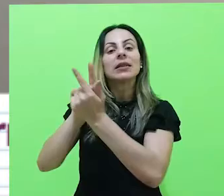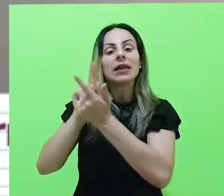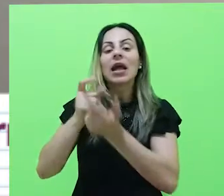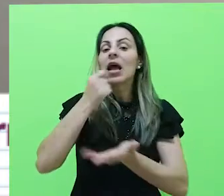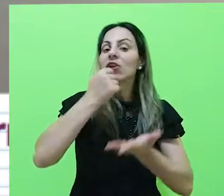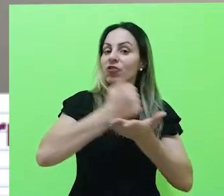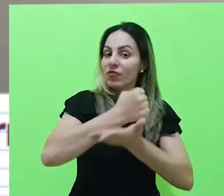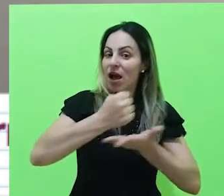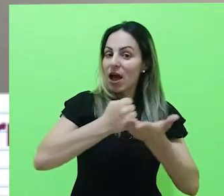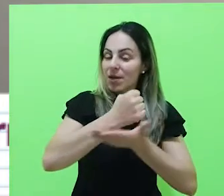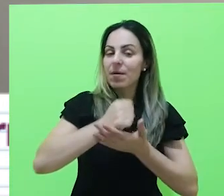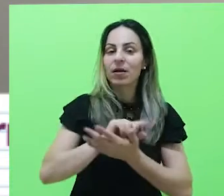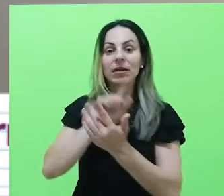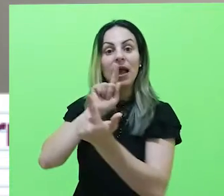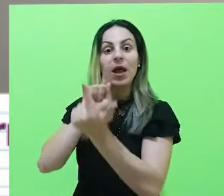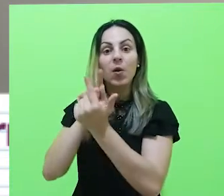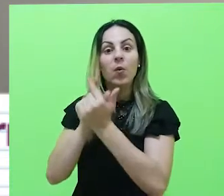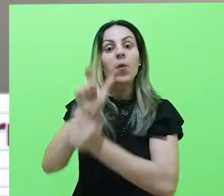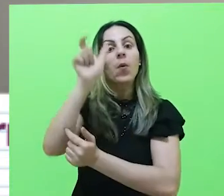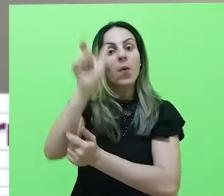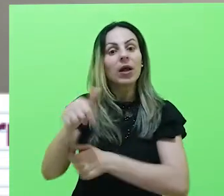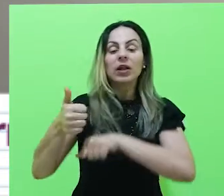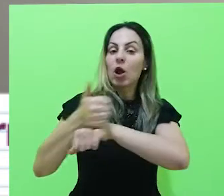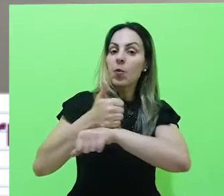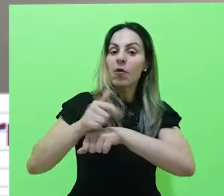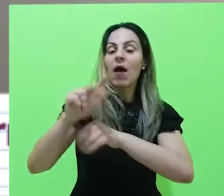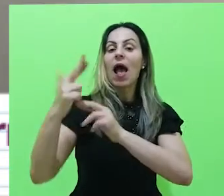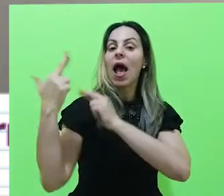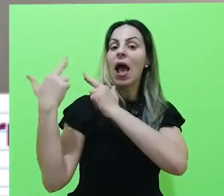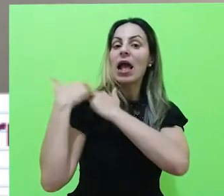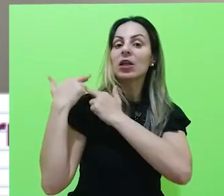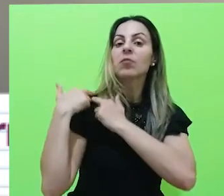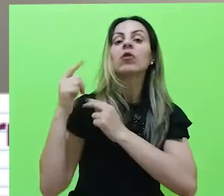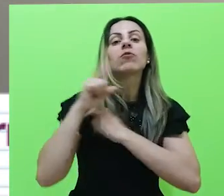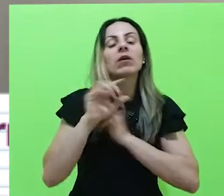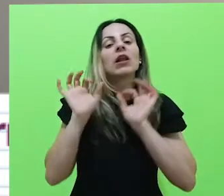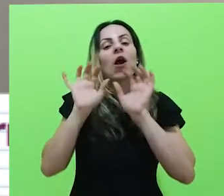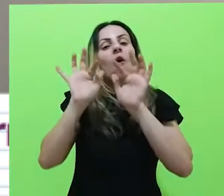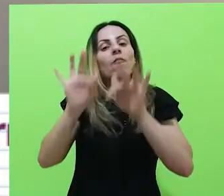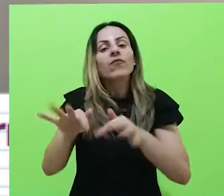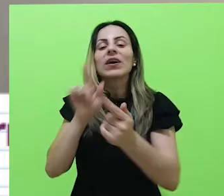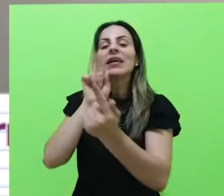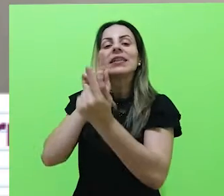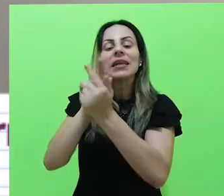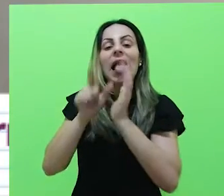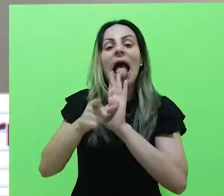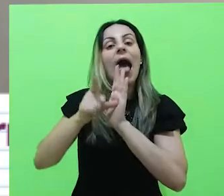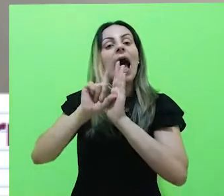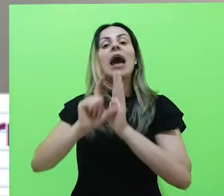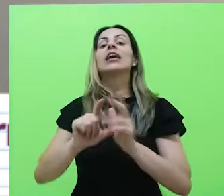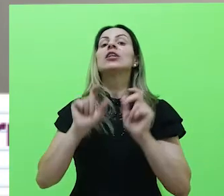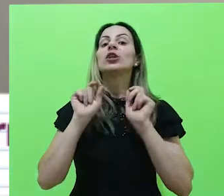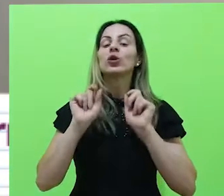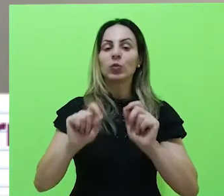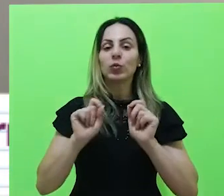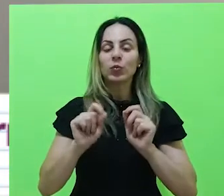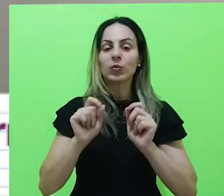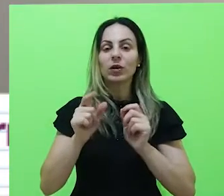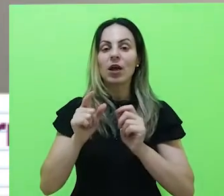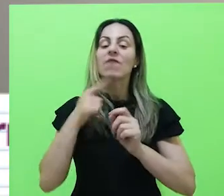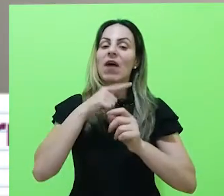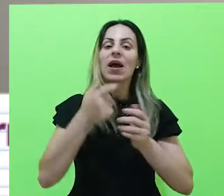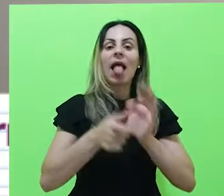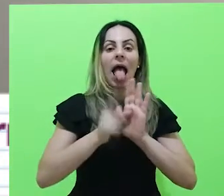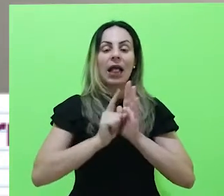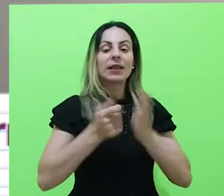farmácia. O atendente de farmácia, ele é o responsável por finalizar o atendimento antes que você vá se dirigir ao